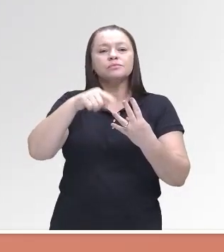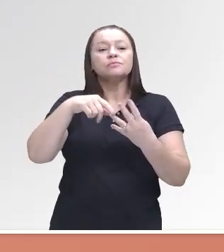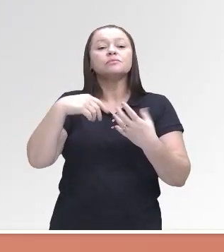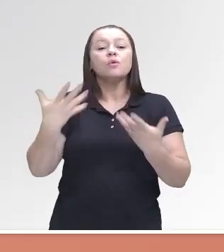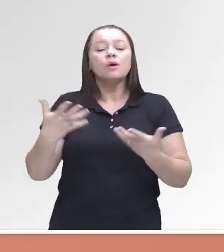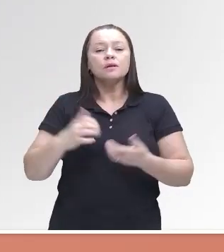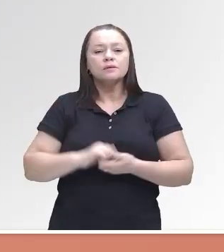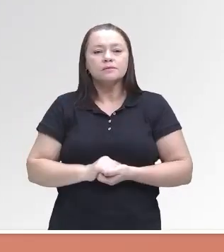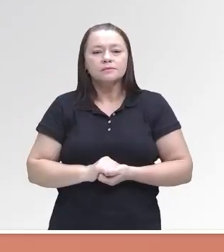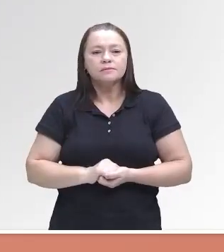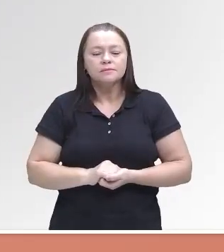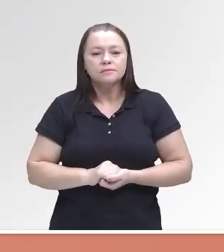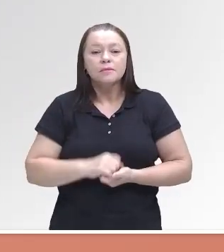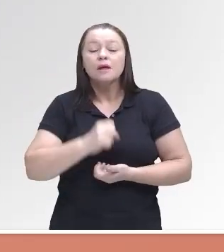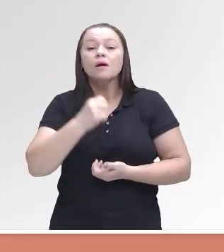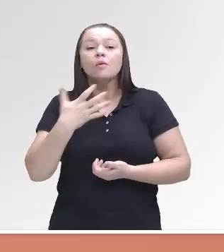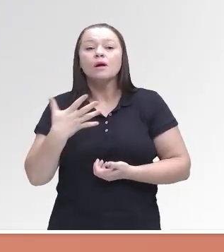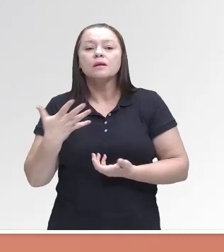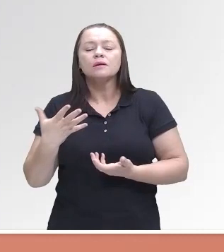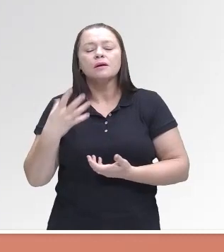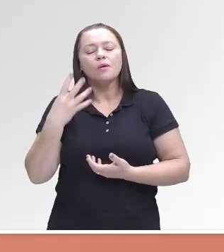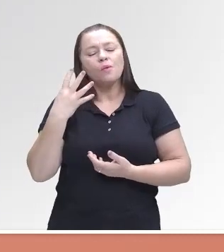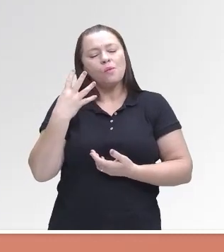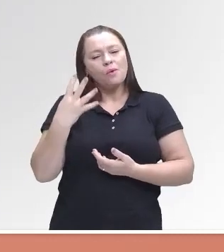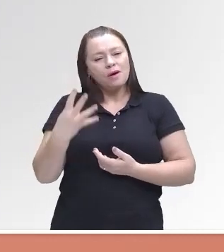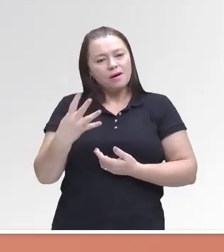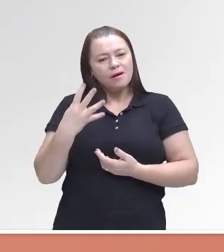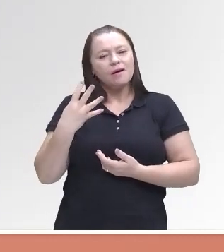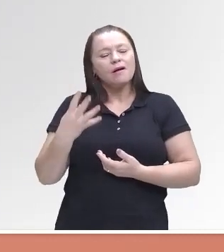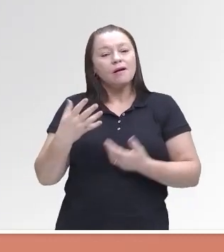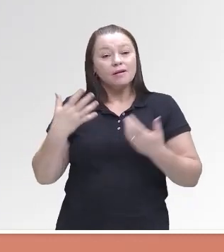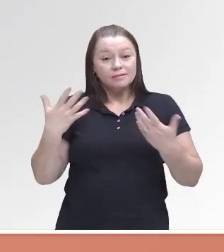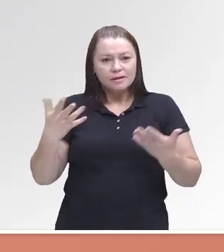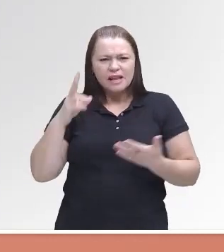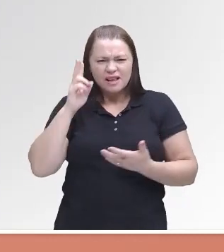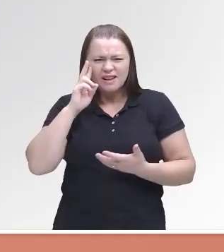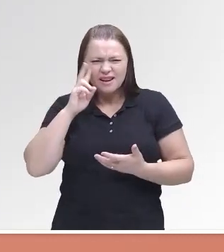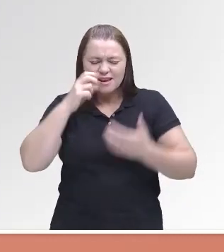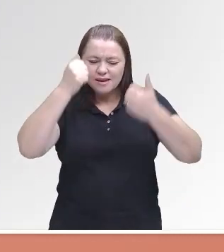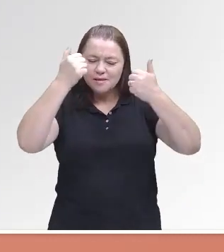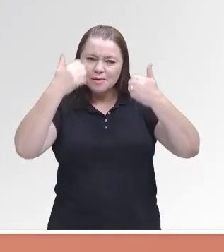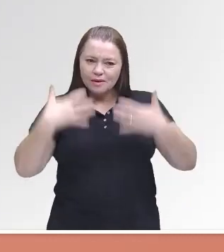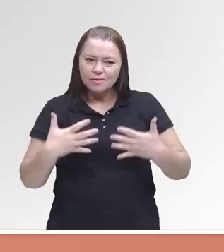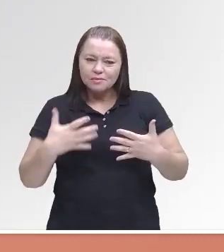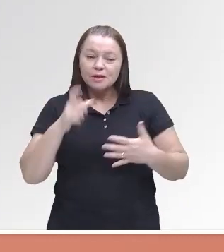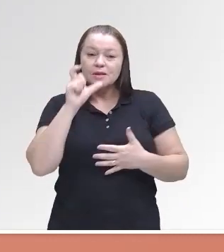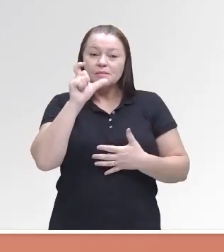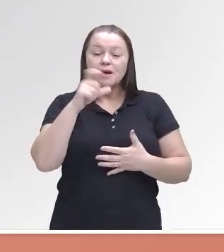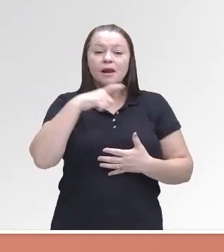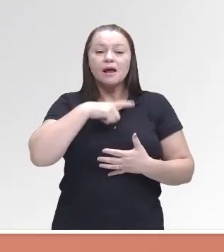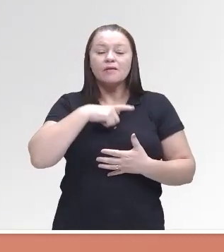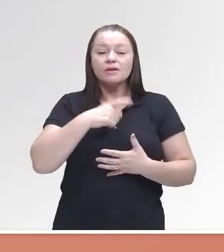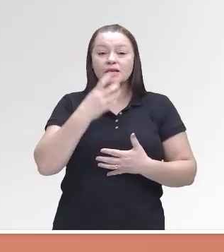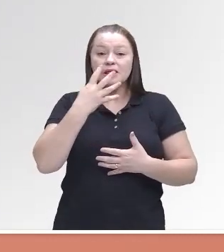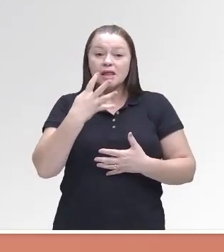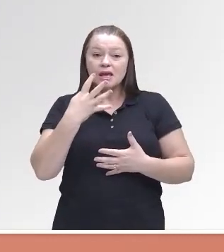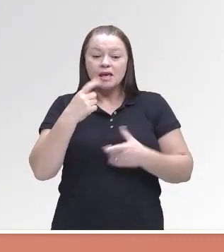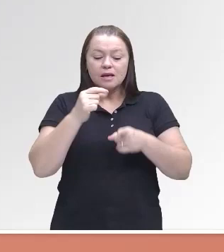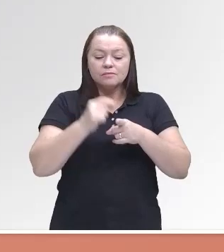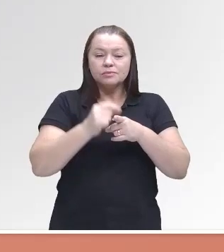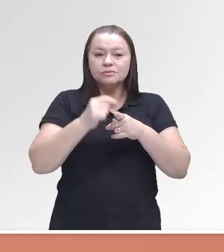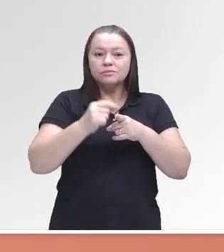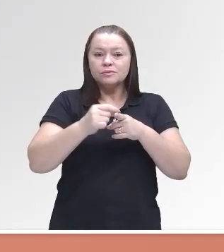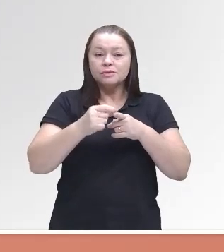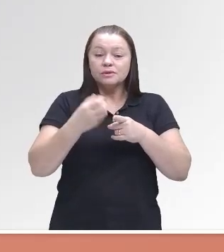Tupiniquins. Quantas vezes? 4. Lembra que eu falei que palavras com 4 sílabas